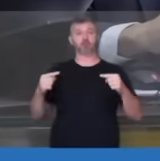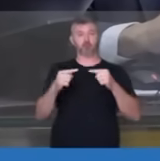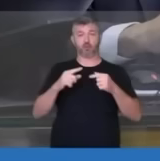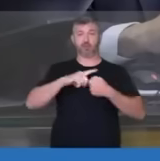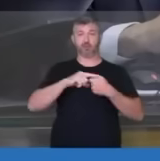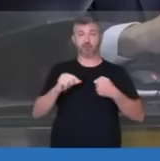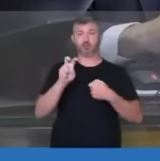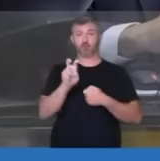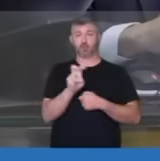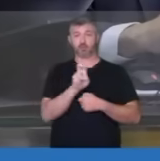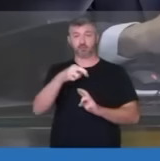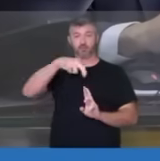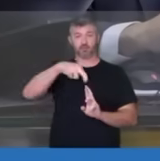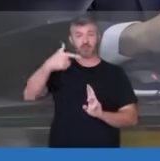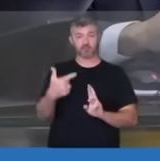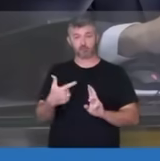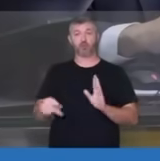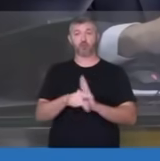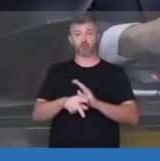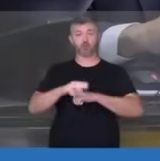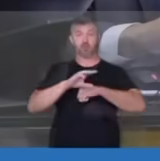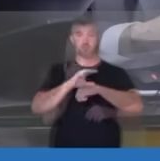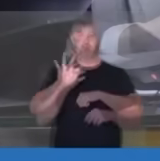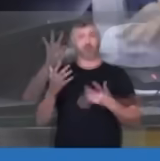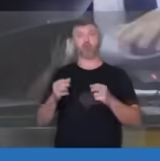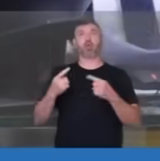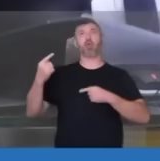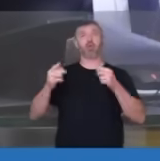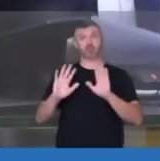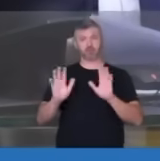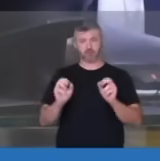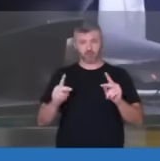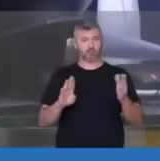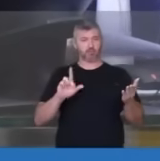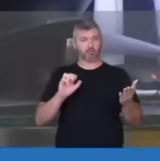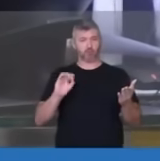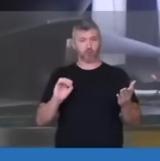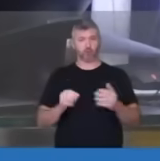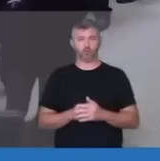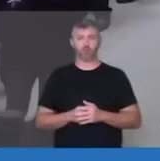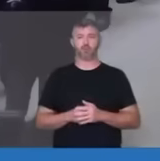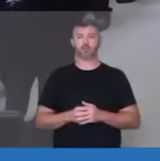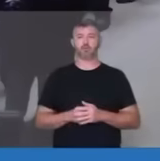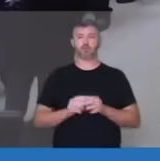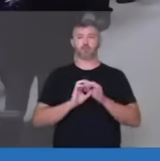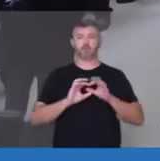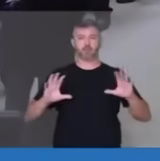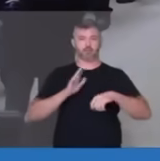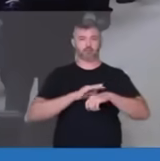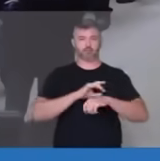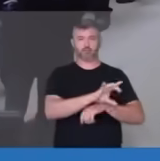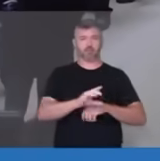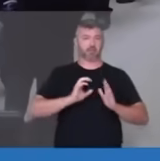artigo 55, parágrafo 2º da Constituição Federal. Como orienta o bloco? Senhor presidente, o bloco está liberado para